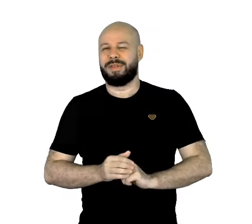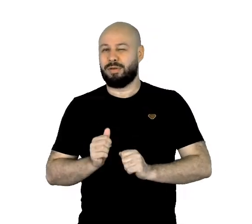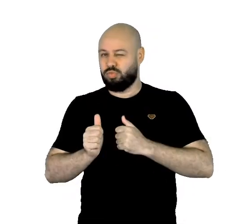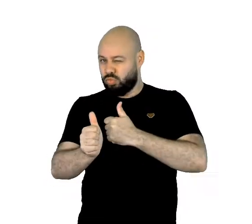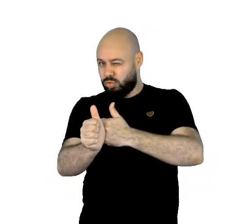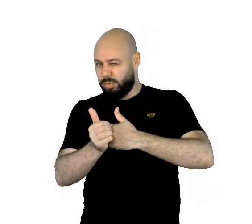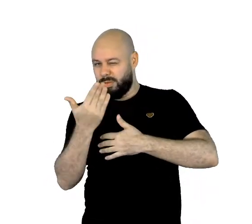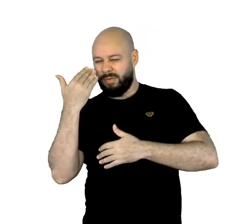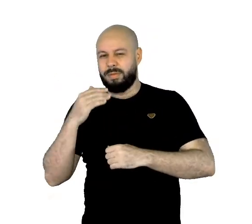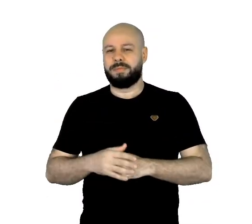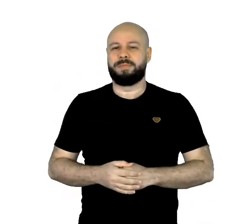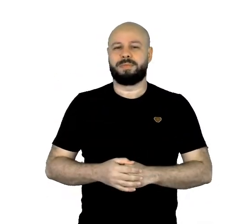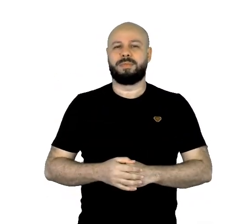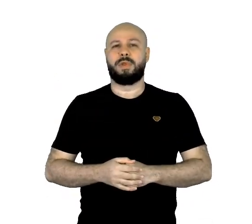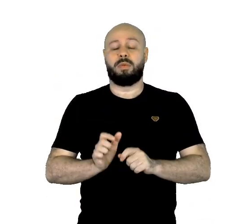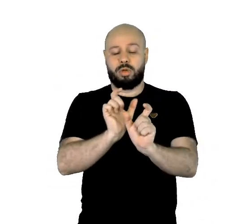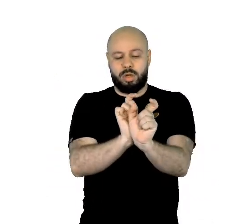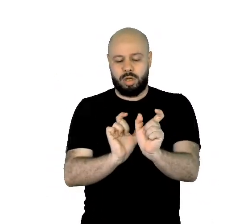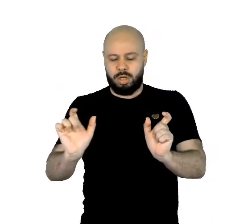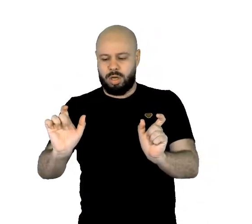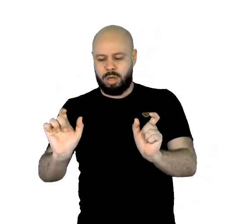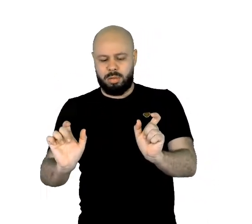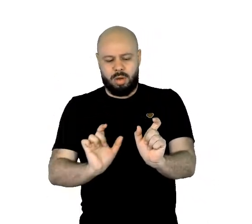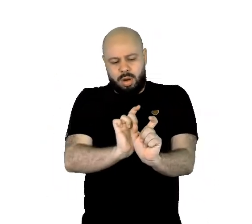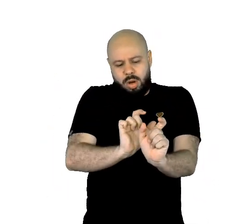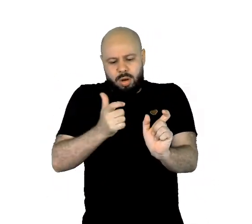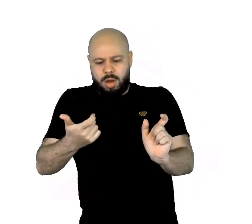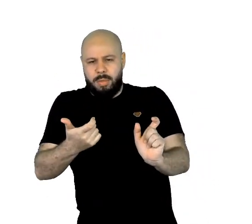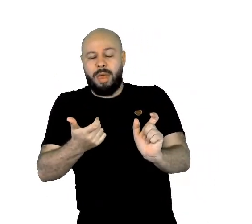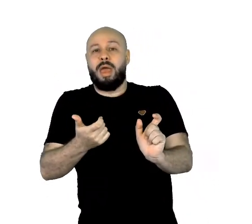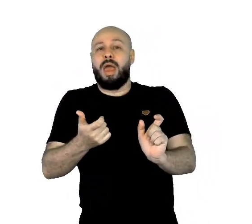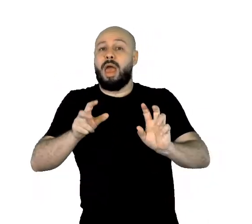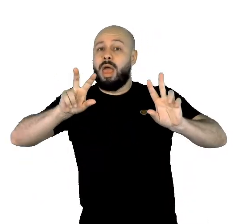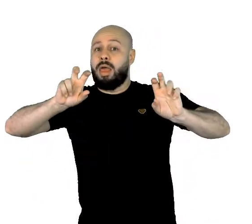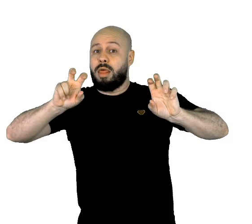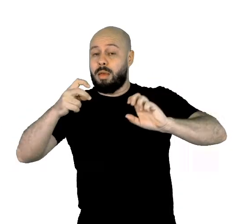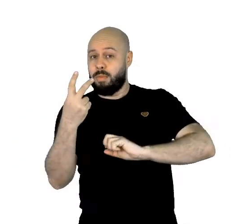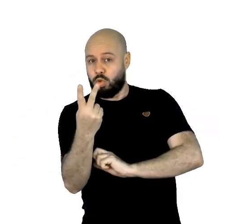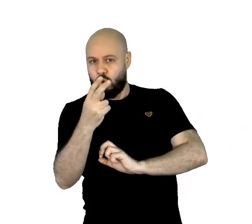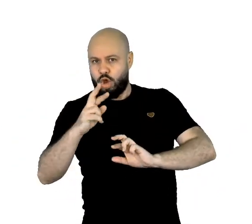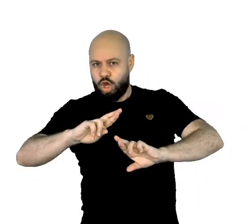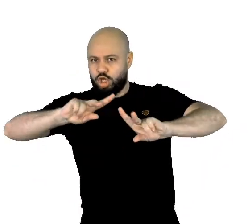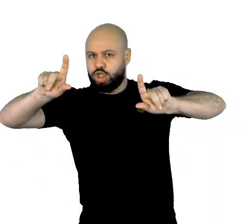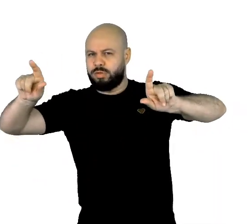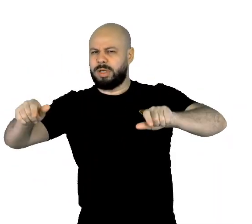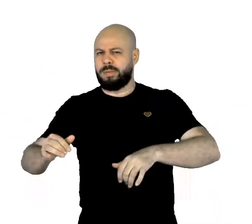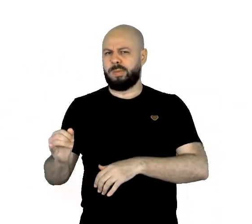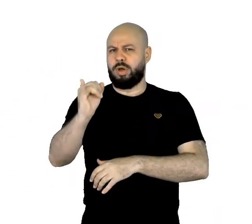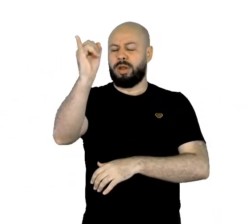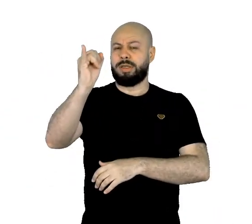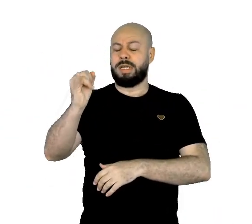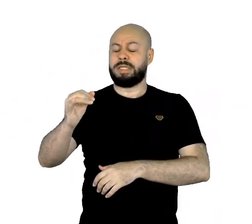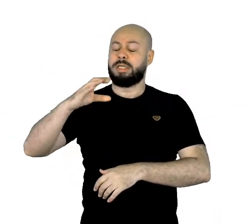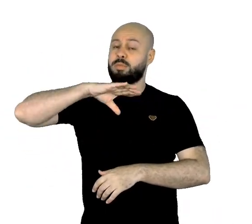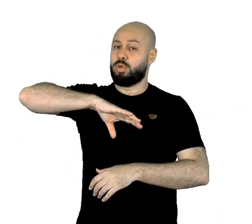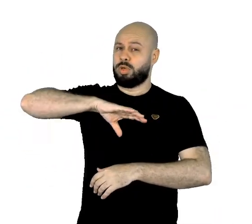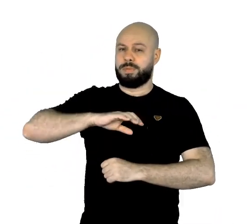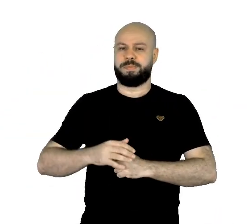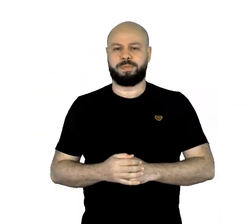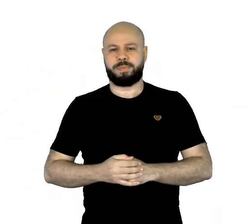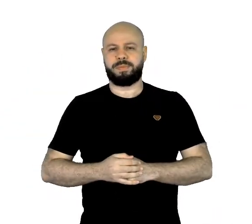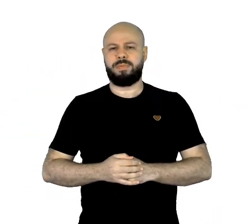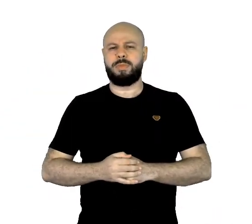Os sinônimos e os antônimos são dois assuntos importantes abordados na língua portuguesa.